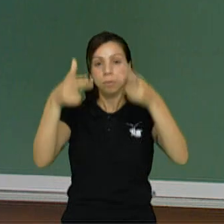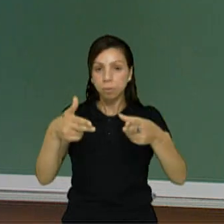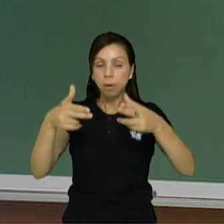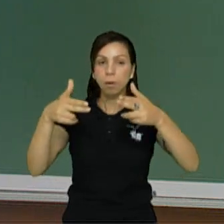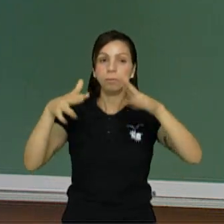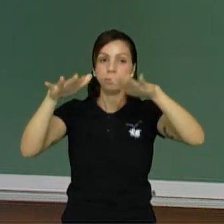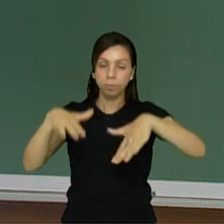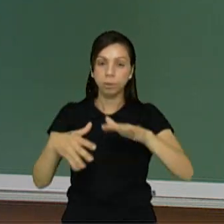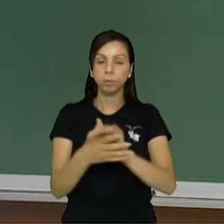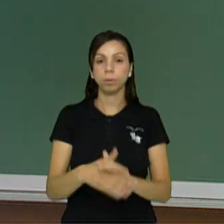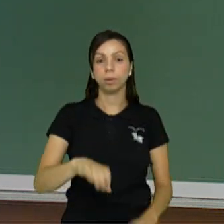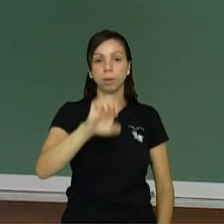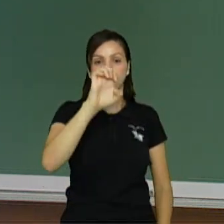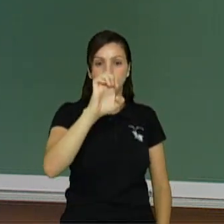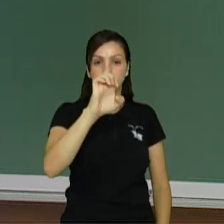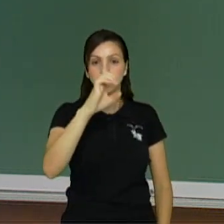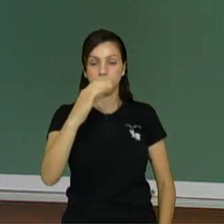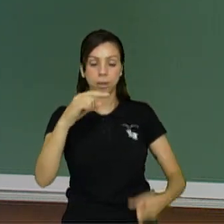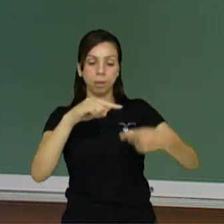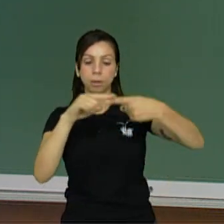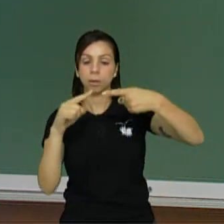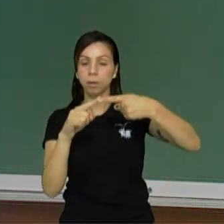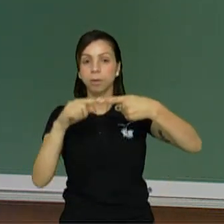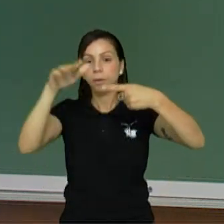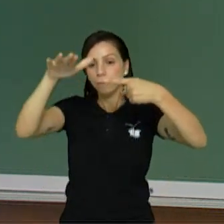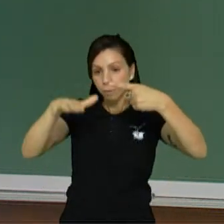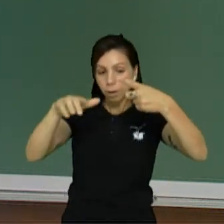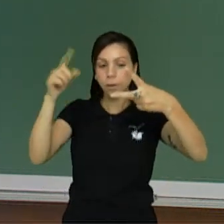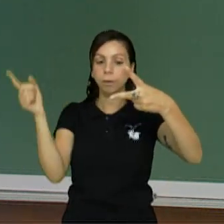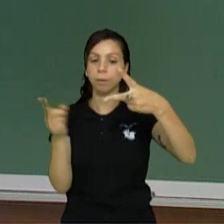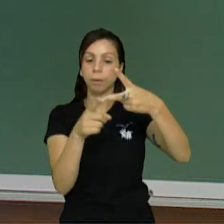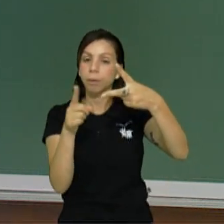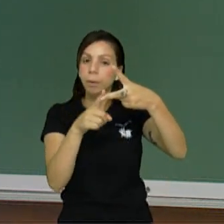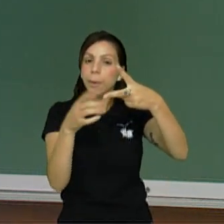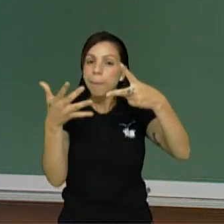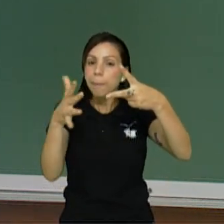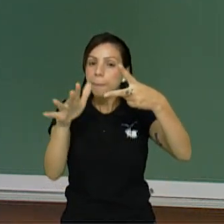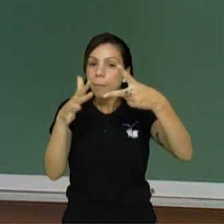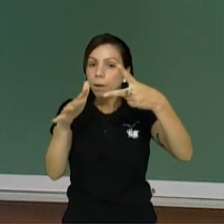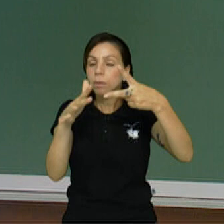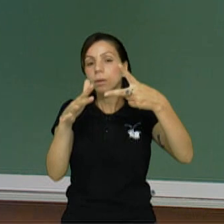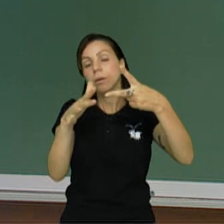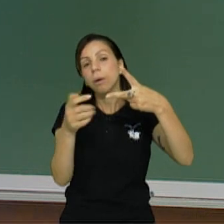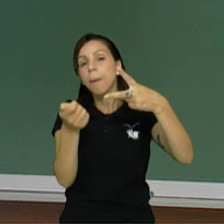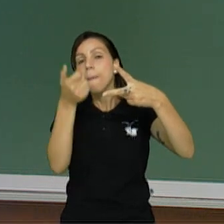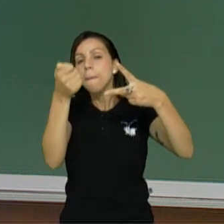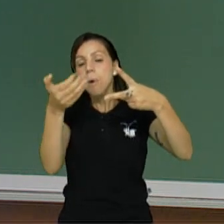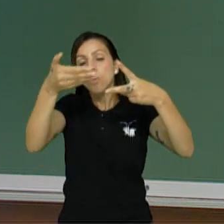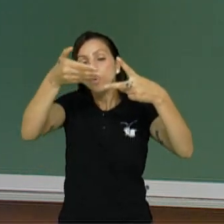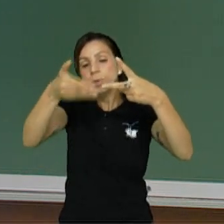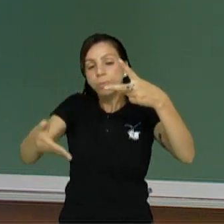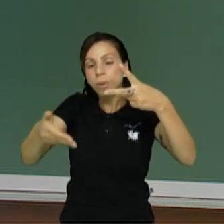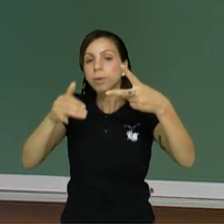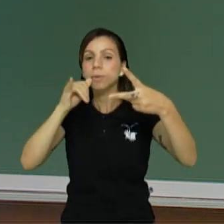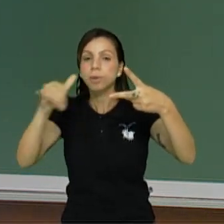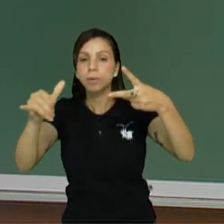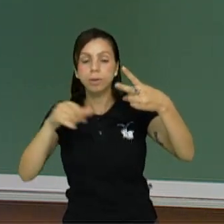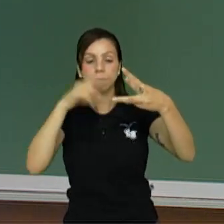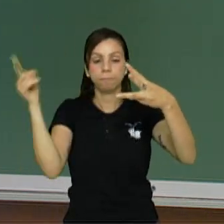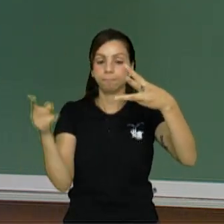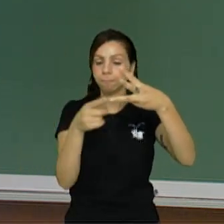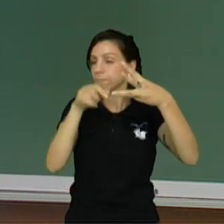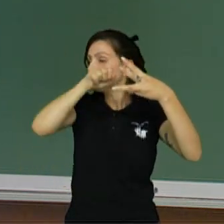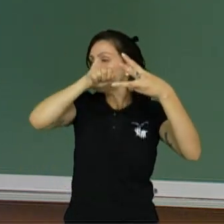energia cinética, na colisão elástica, ela se conserva. Na parcialmente, você tem um pouco de perda de energia cinética. Pessoal, e